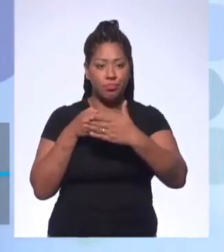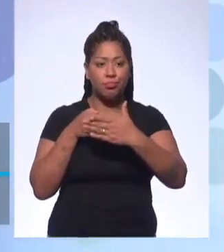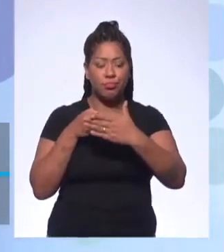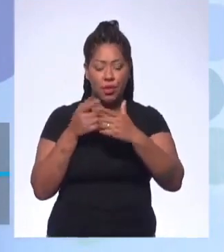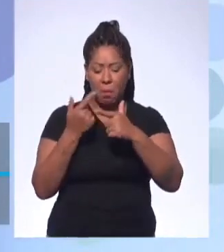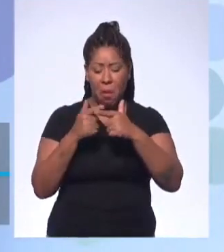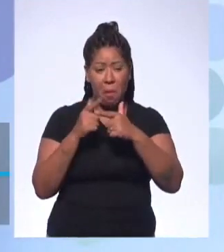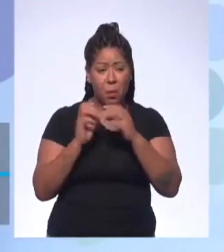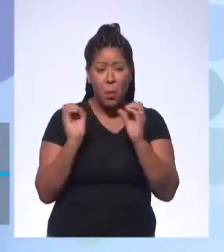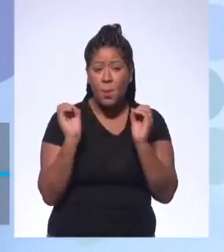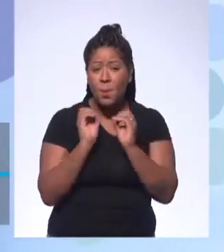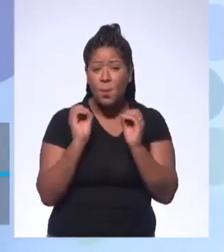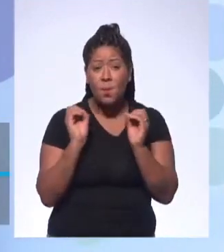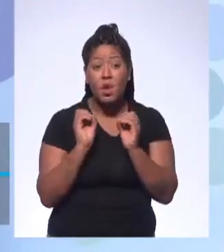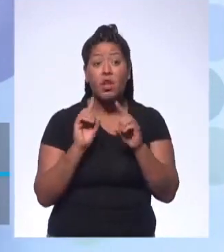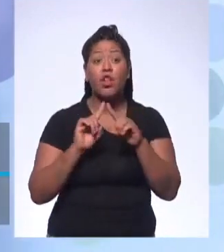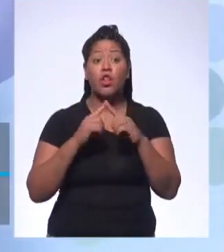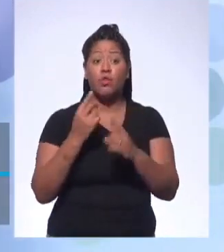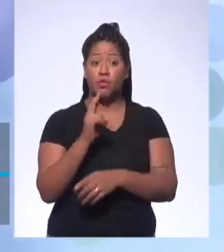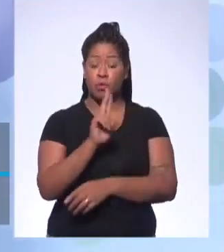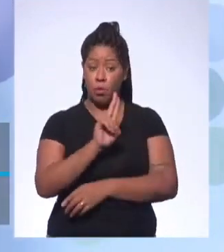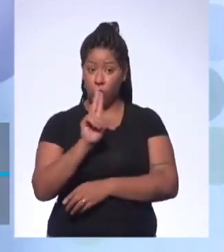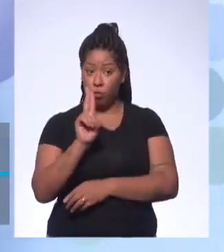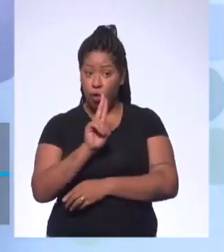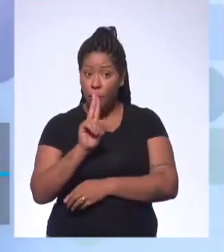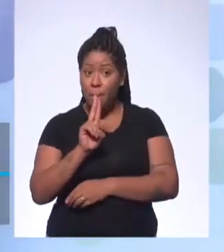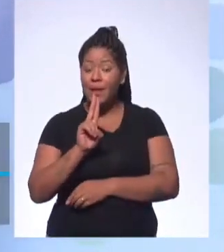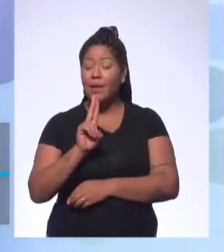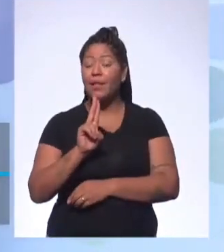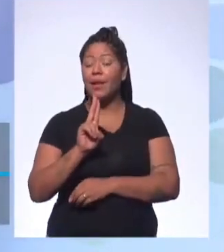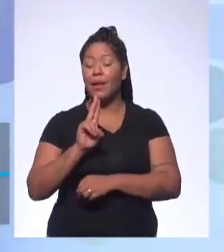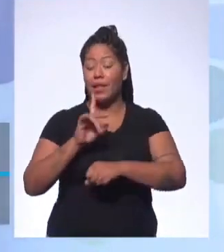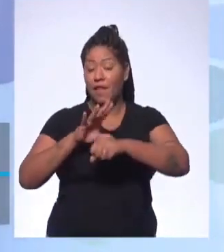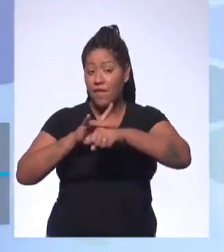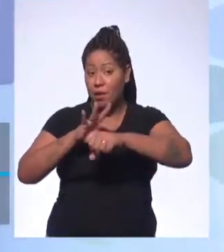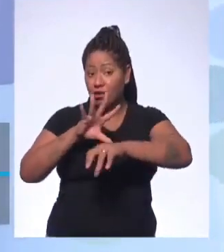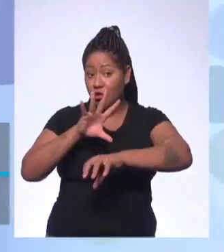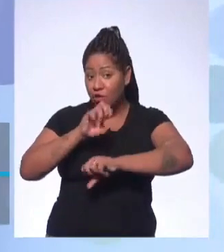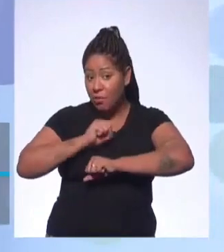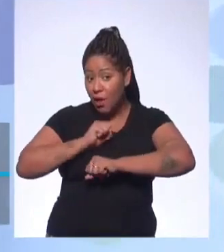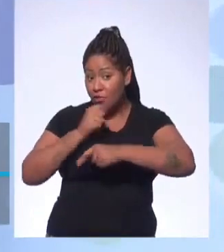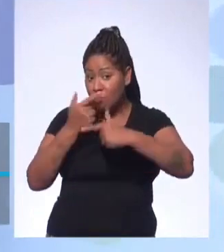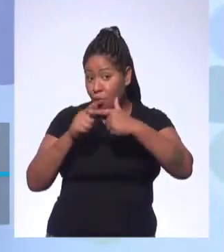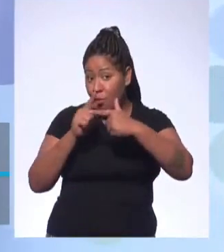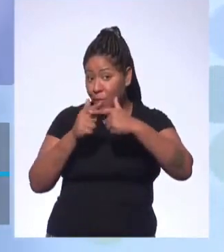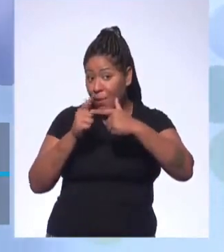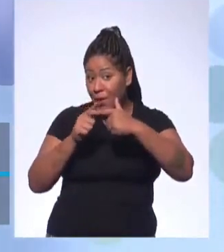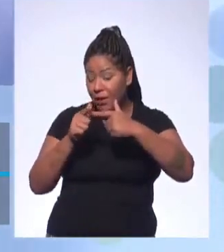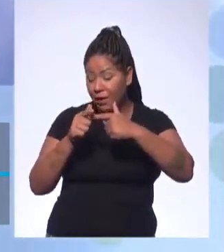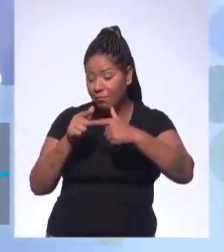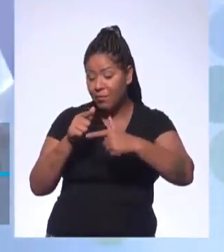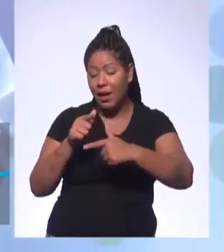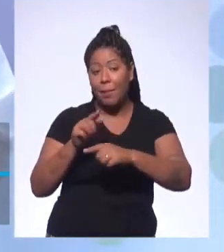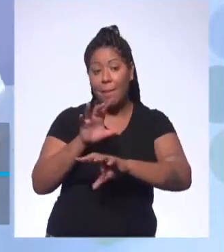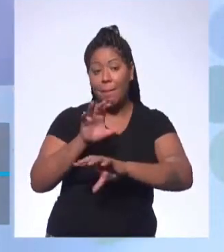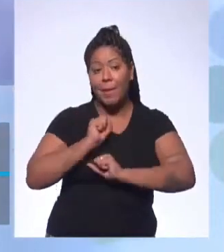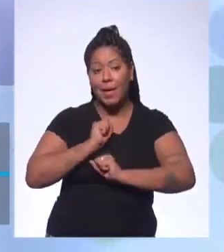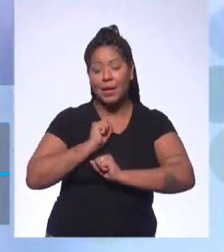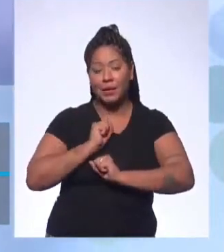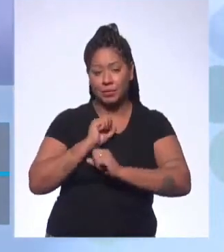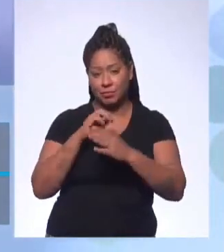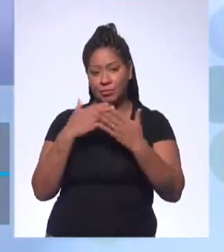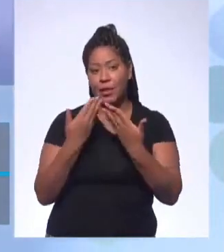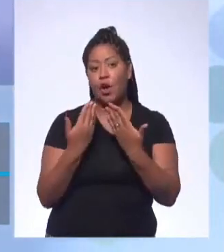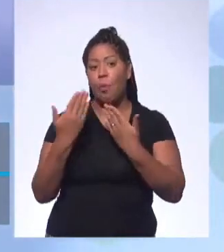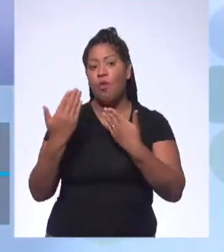A gente vai saber o nome daquelas que causam problema, por isso que a gente estuda tal. Eu gosto de falar até, fazer uma comparação